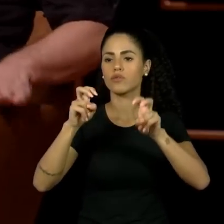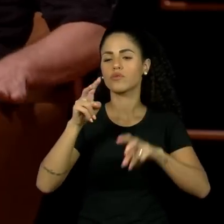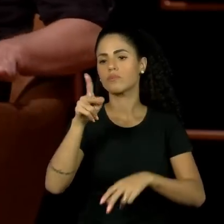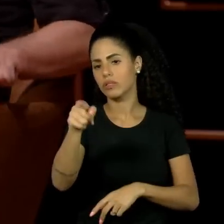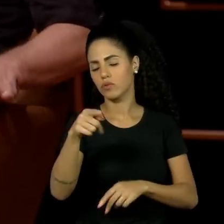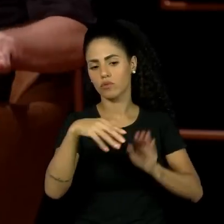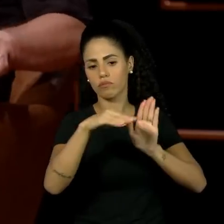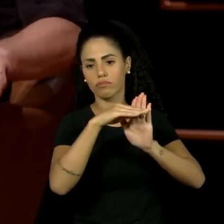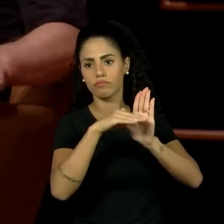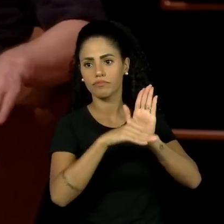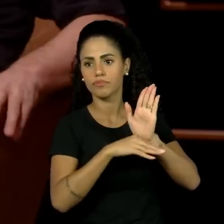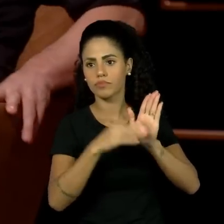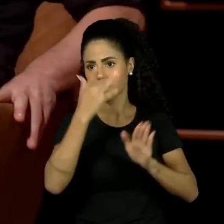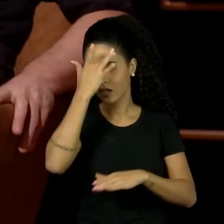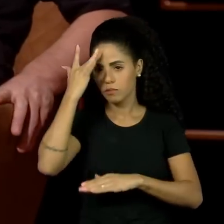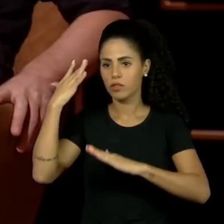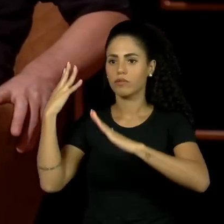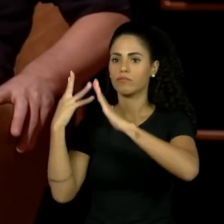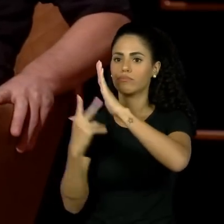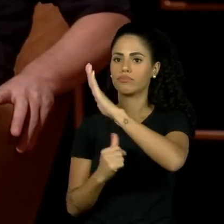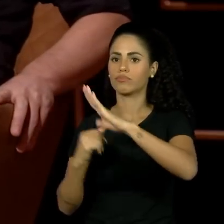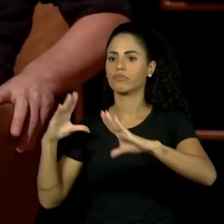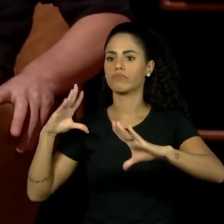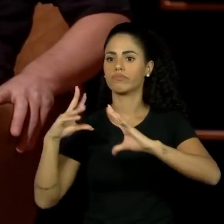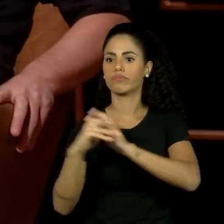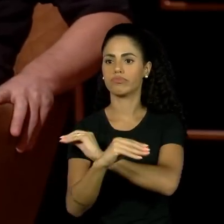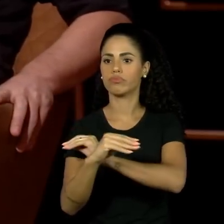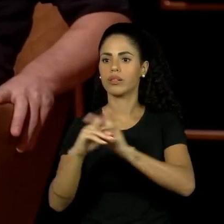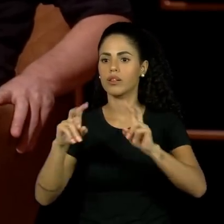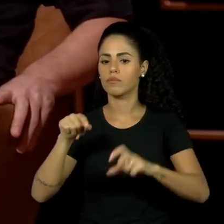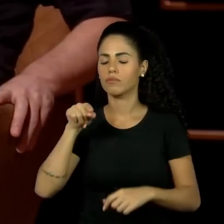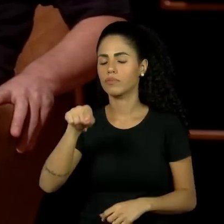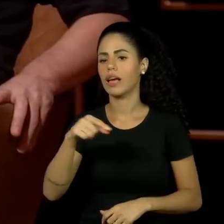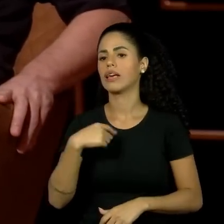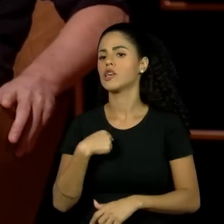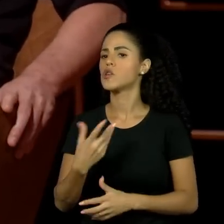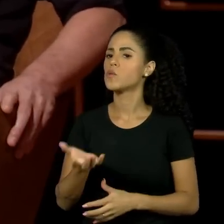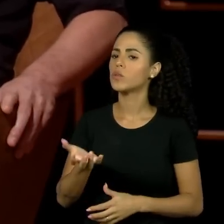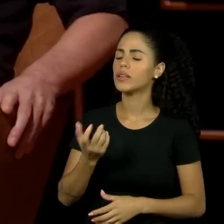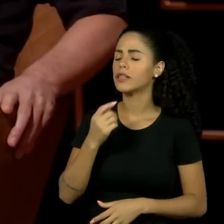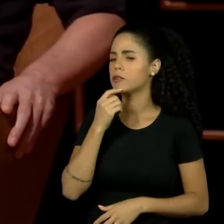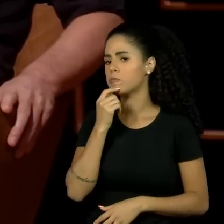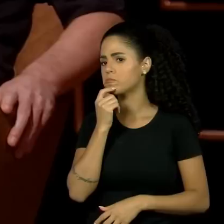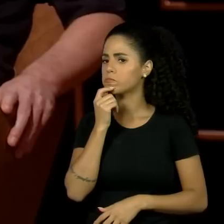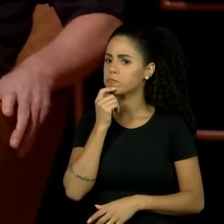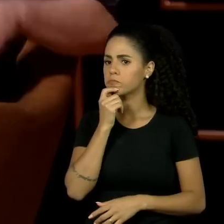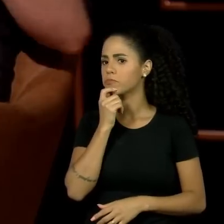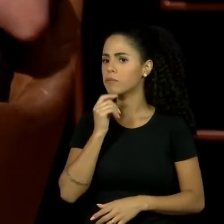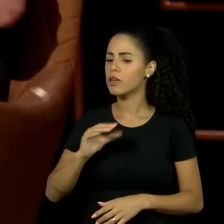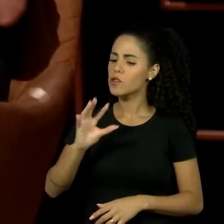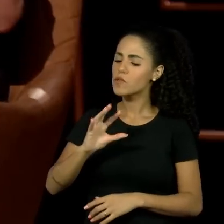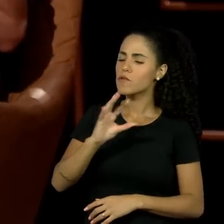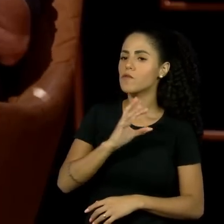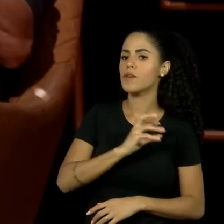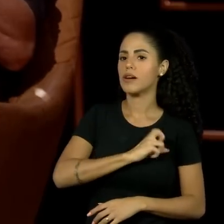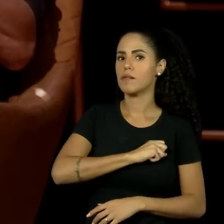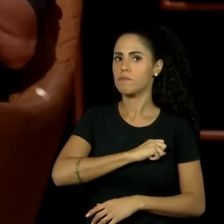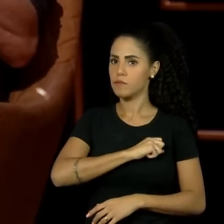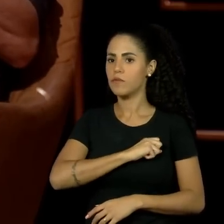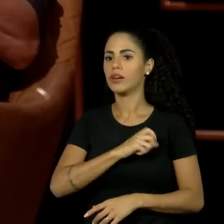a pauta dos refugiados. E eu queria, na verdade, era fechar a trilogia do amor. Eu dirigi